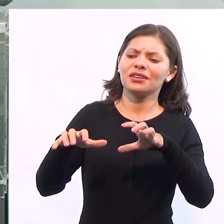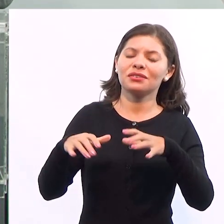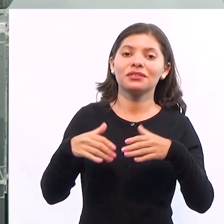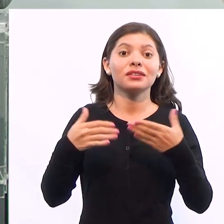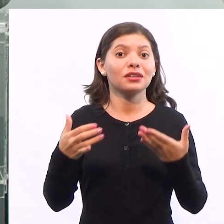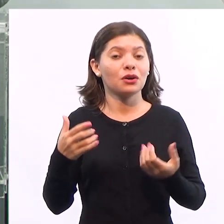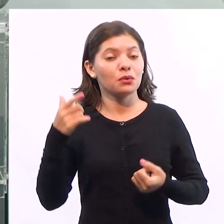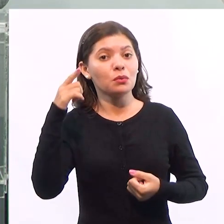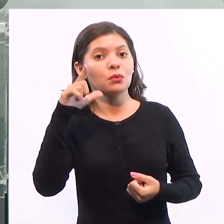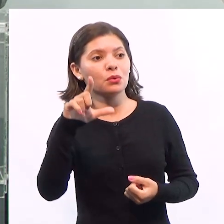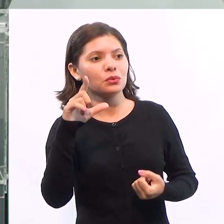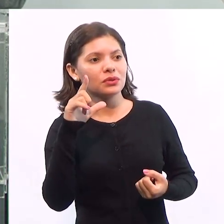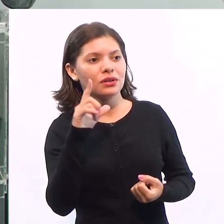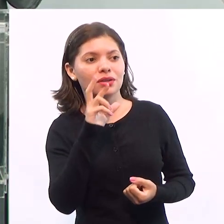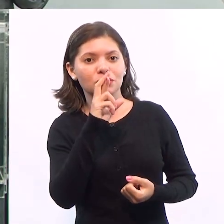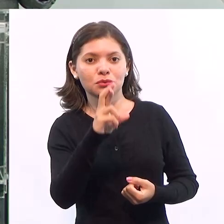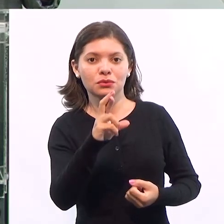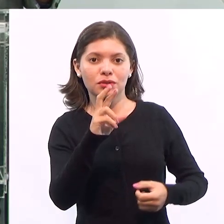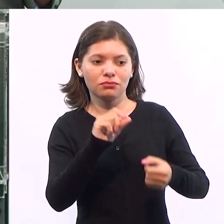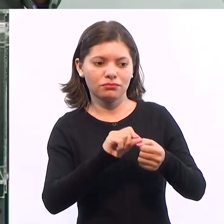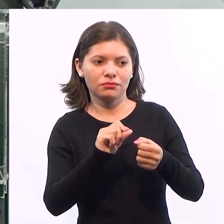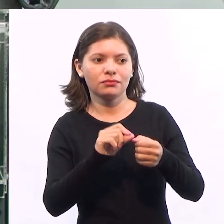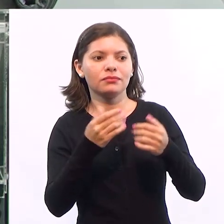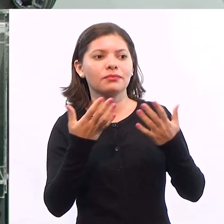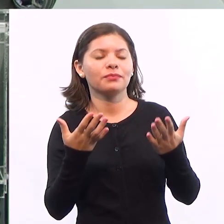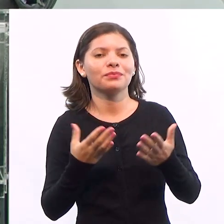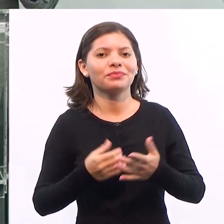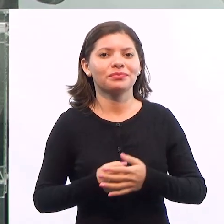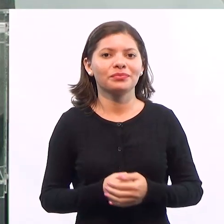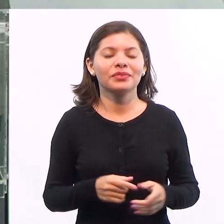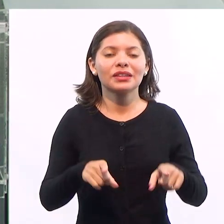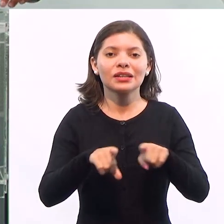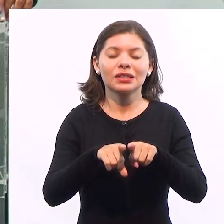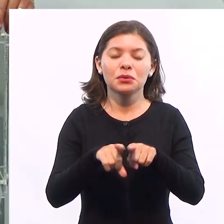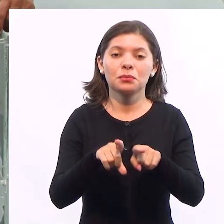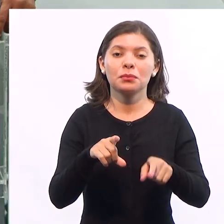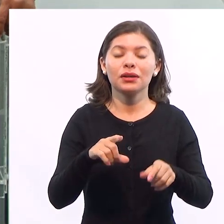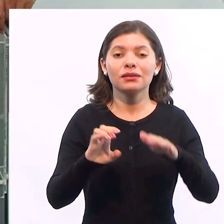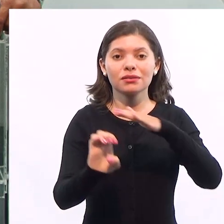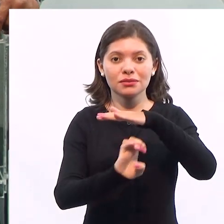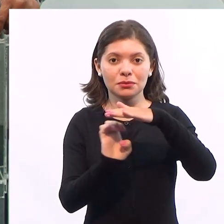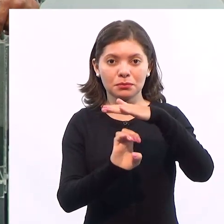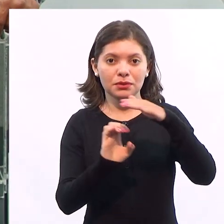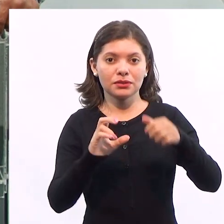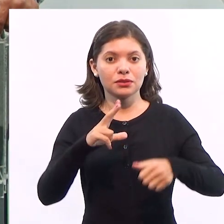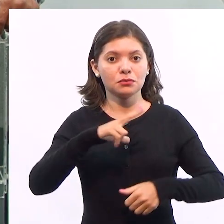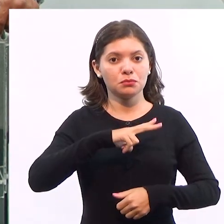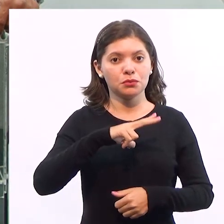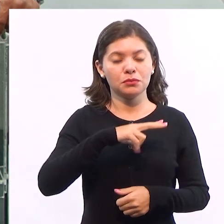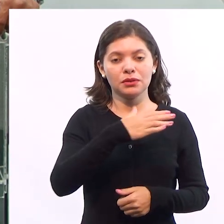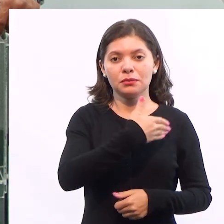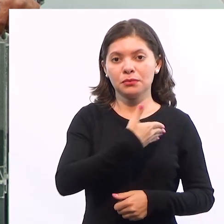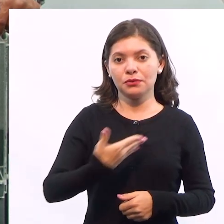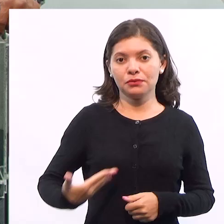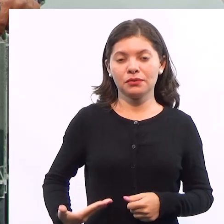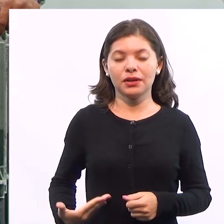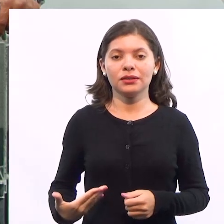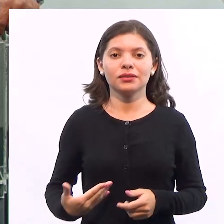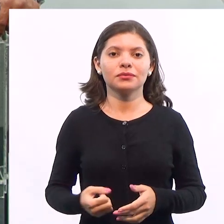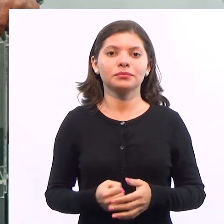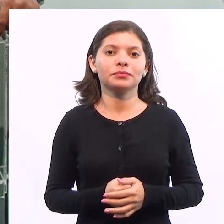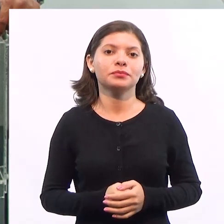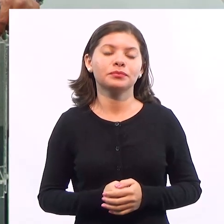essa. Ah, mas eu não quero isso e aquilo. Então, uma outra solução seria essa. Nas organizações públicas e privadas é desse jeito.